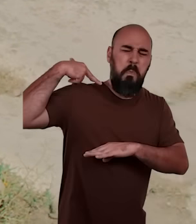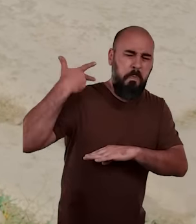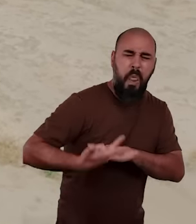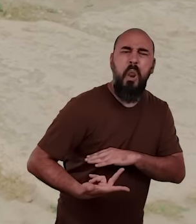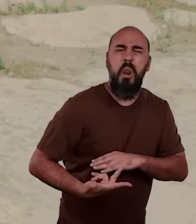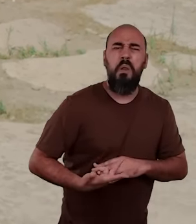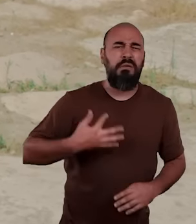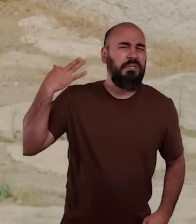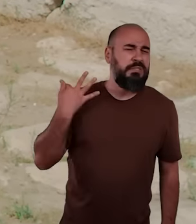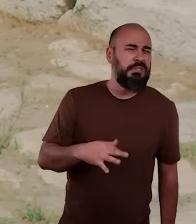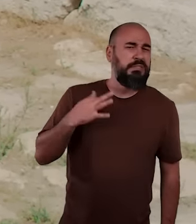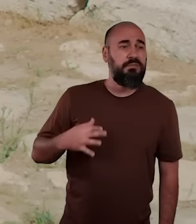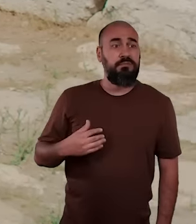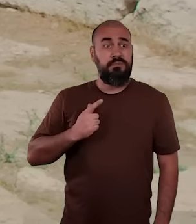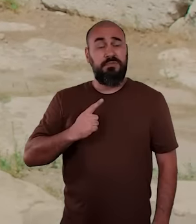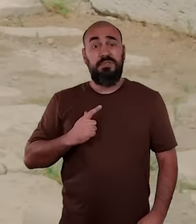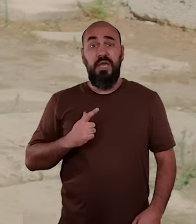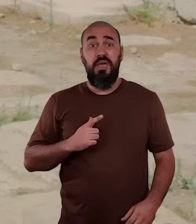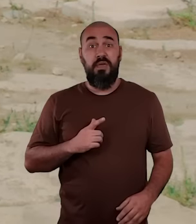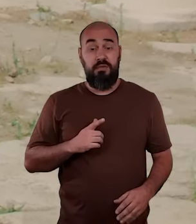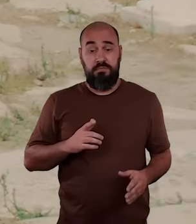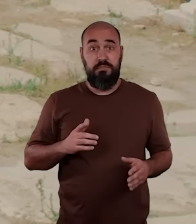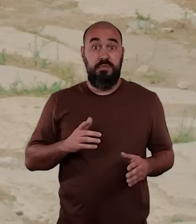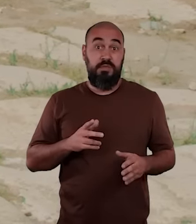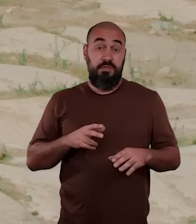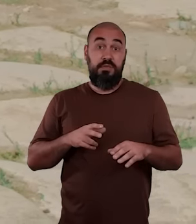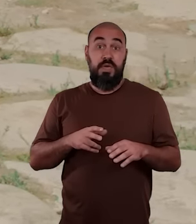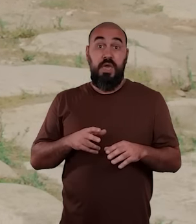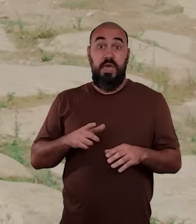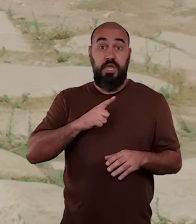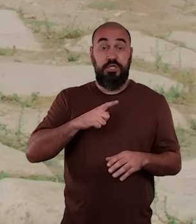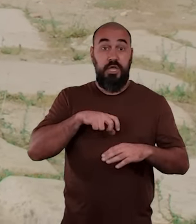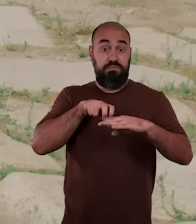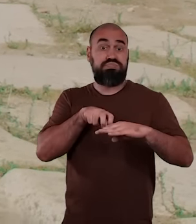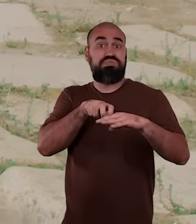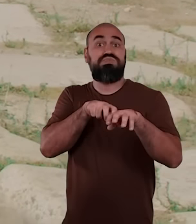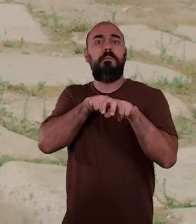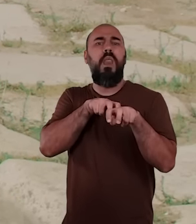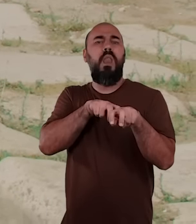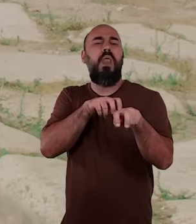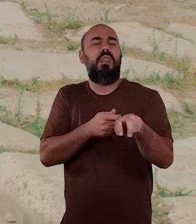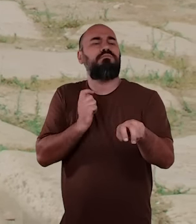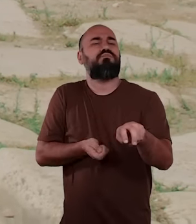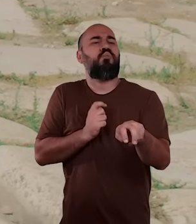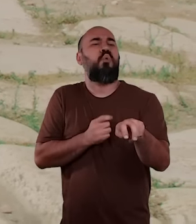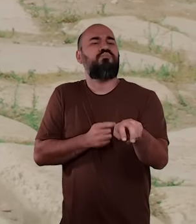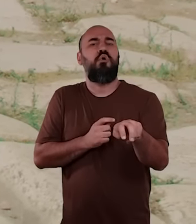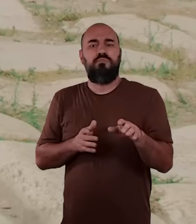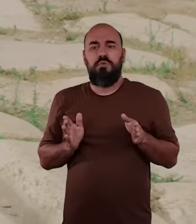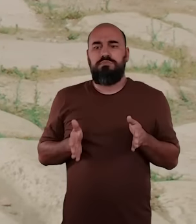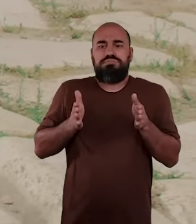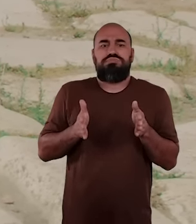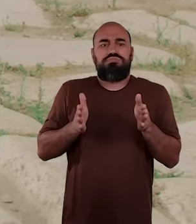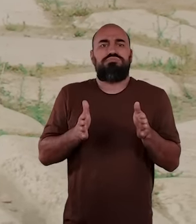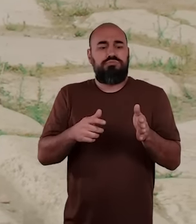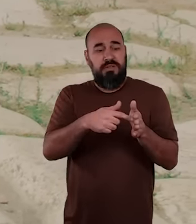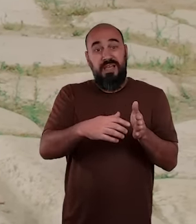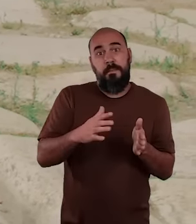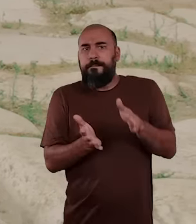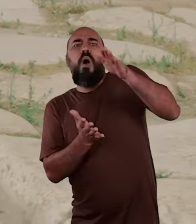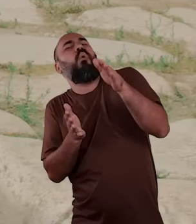cair. Aqui nós temos a marca de várias carruagens que passavam aqui. Imagine uma carruagem descendo direto aqui e a roda